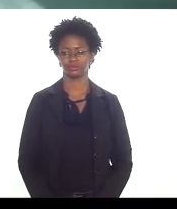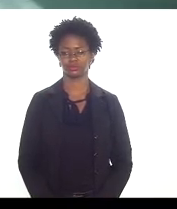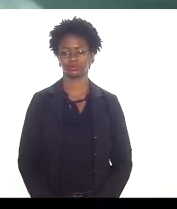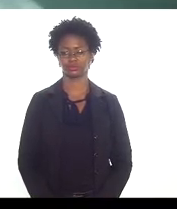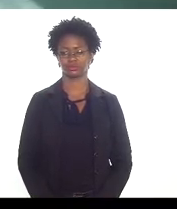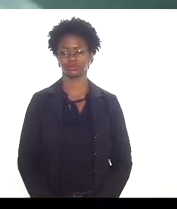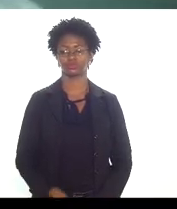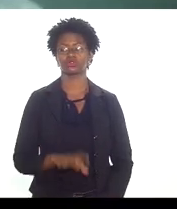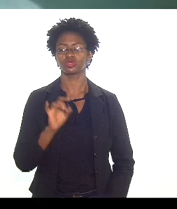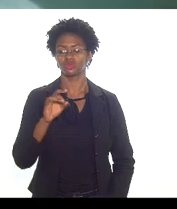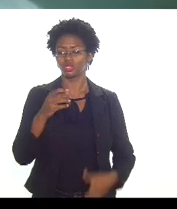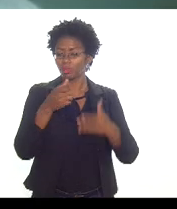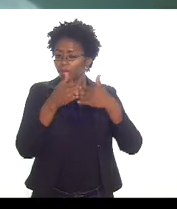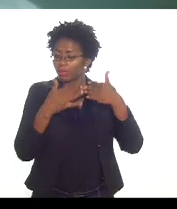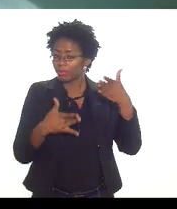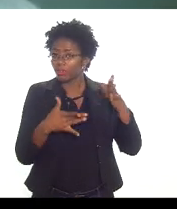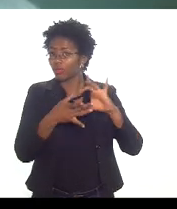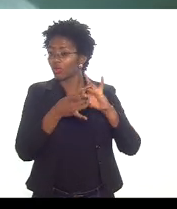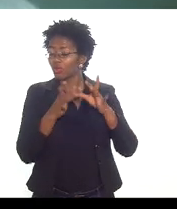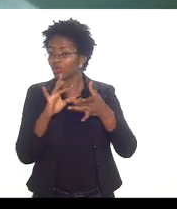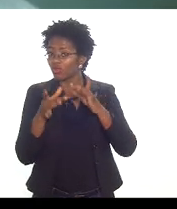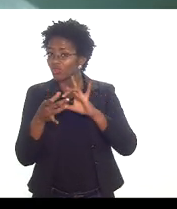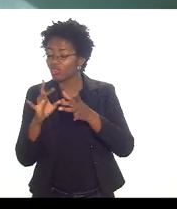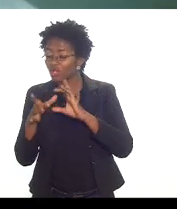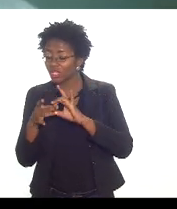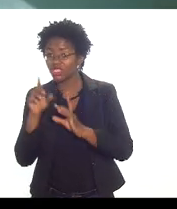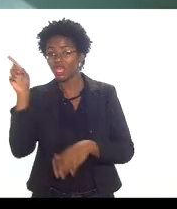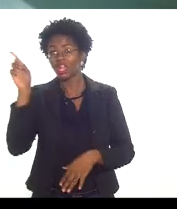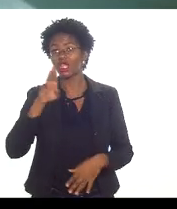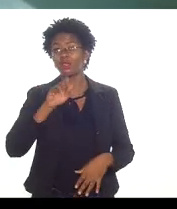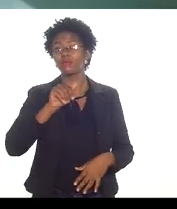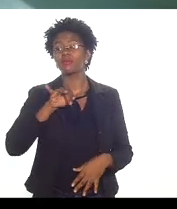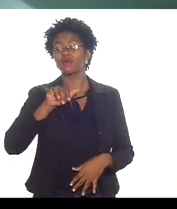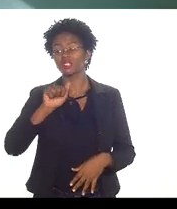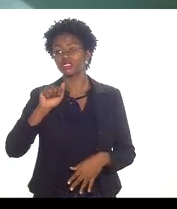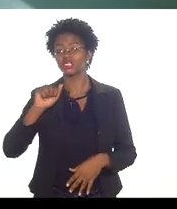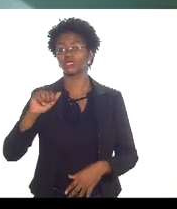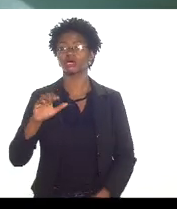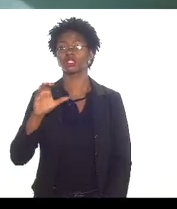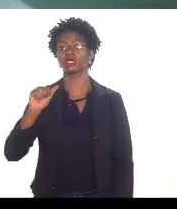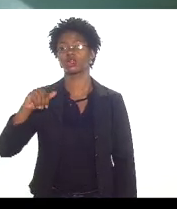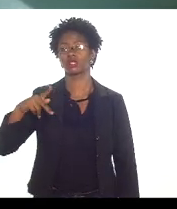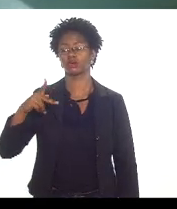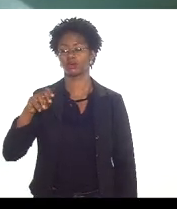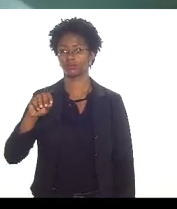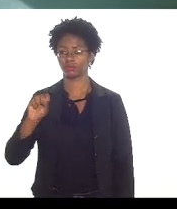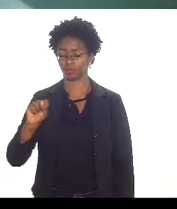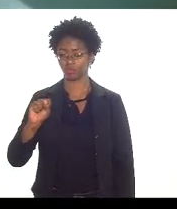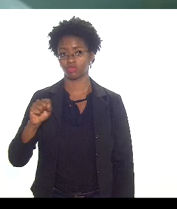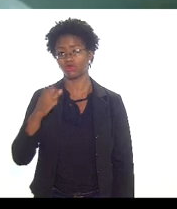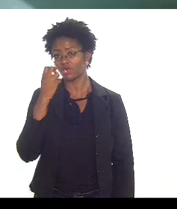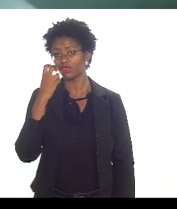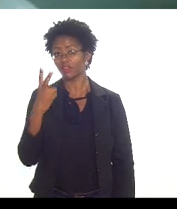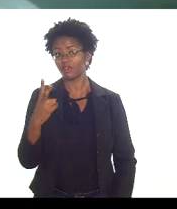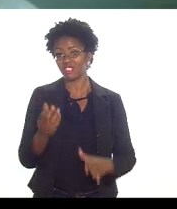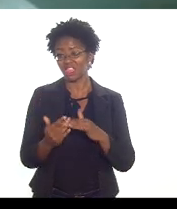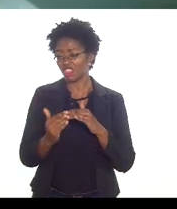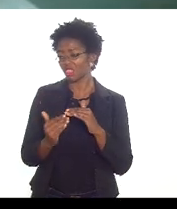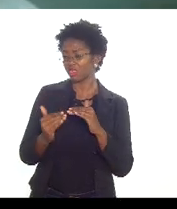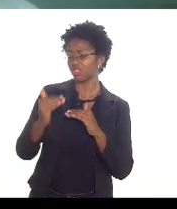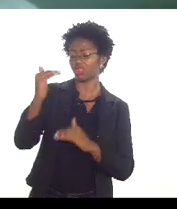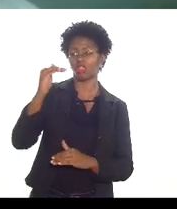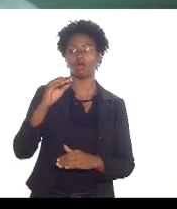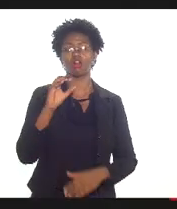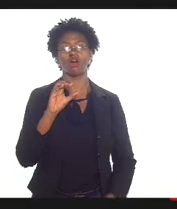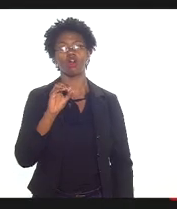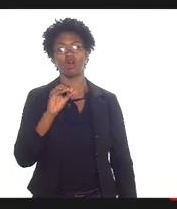Trazendo só um pouco de detalhe, um pouco de contexto da bacia de Campos, né, das áreas offshore, a gente vê que o crescimento da produção offshore